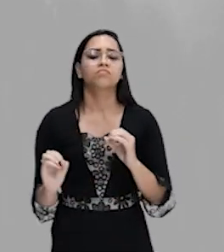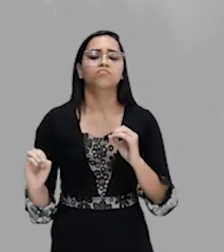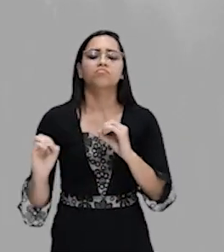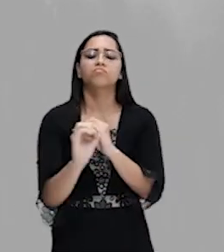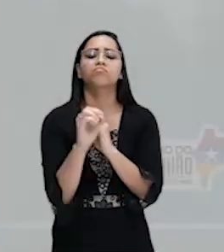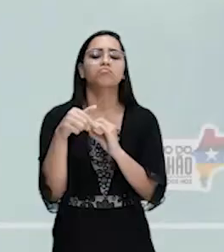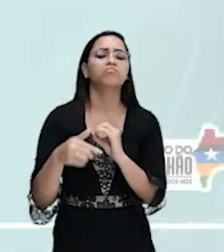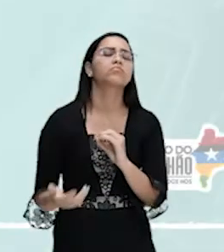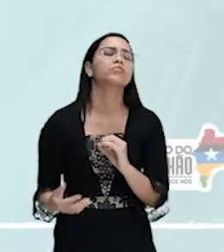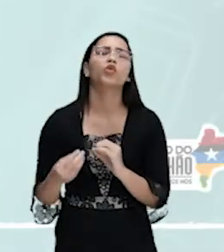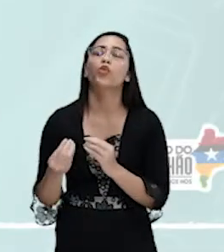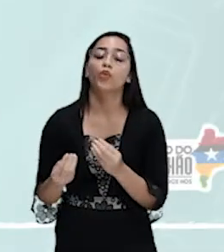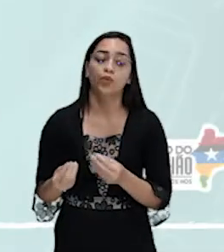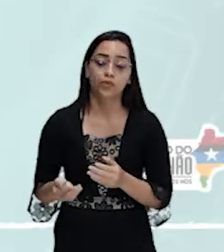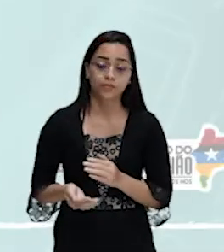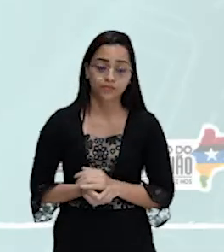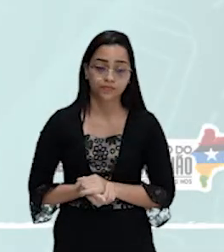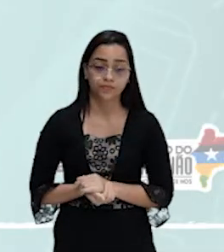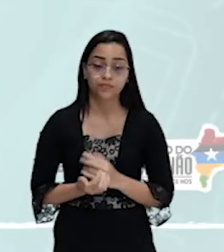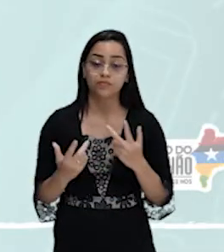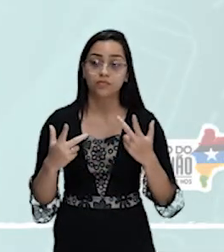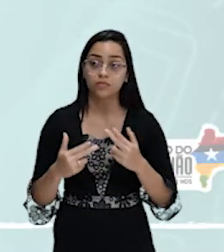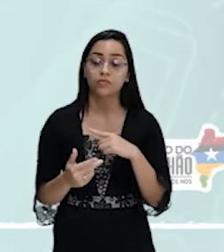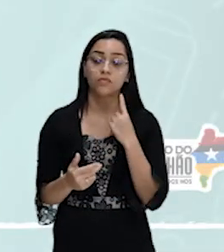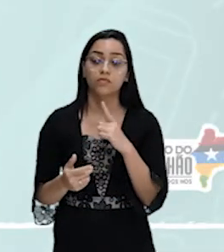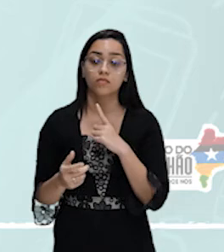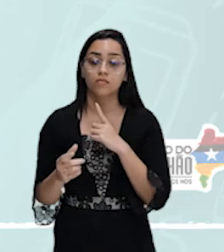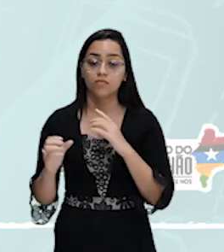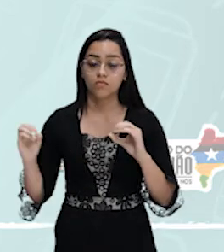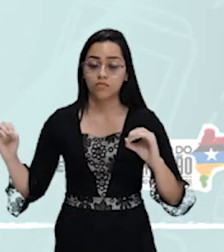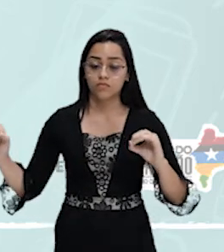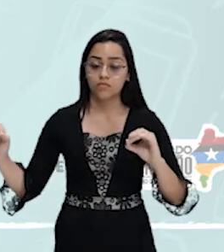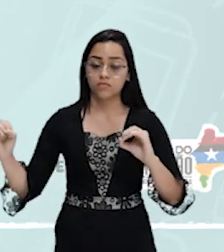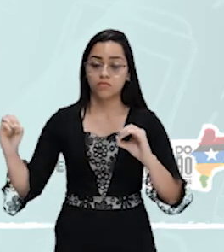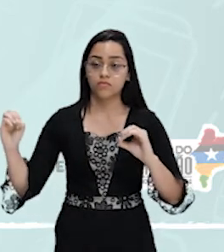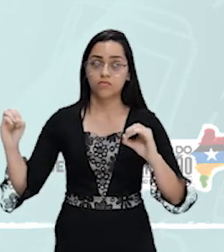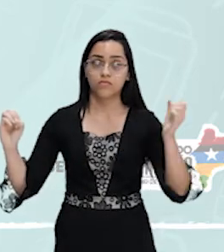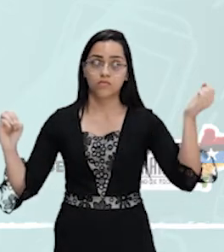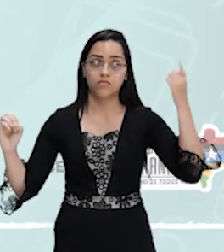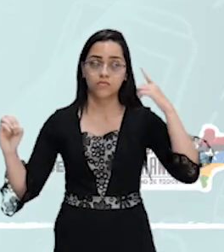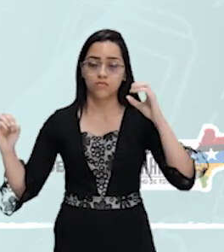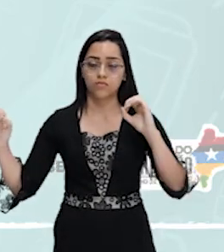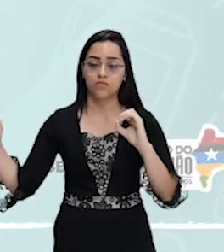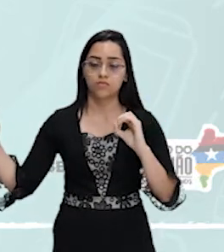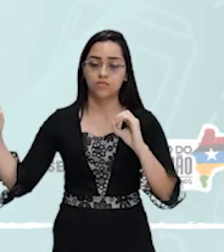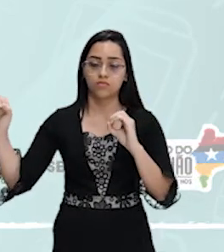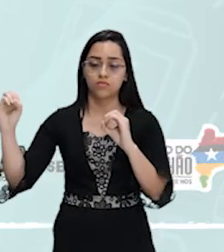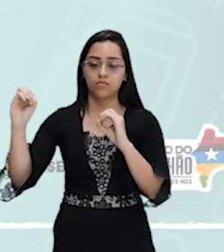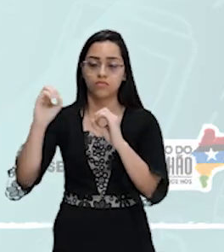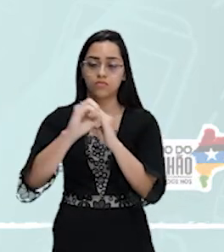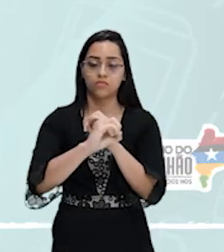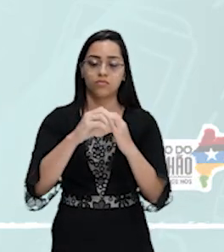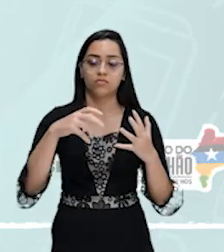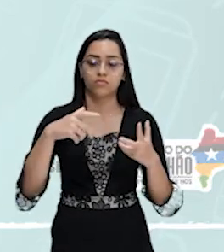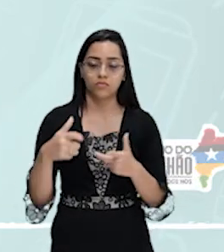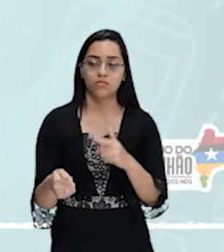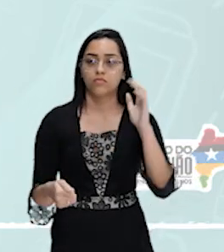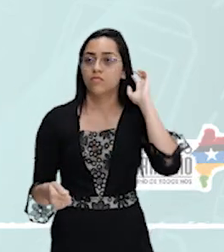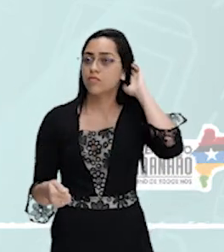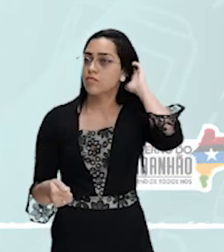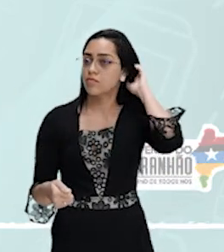eclipses. O eclipse, certo, é quando nós temos o alinhamento aí, Sol, Lua e Terra.